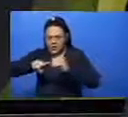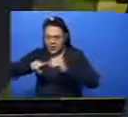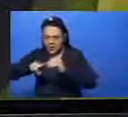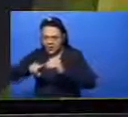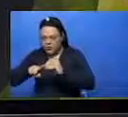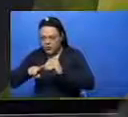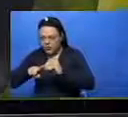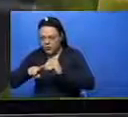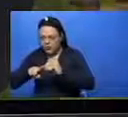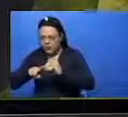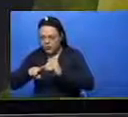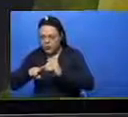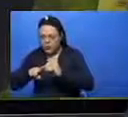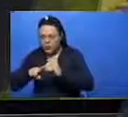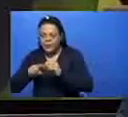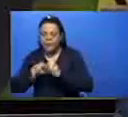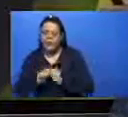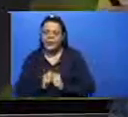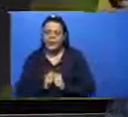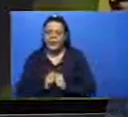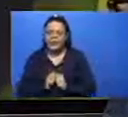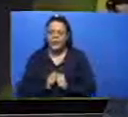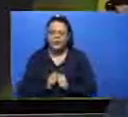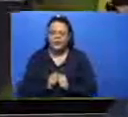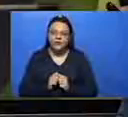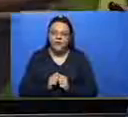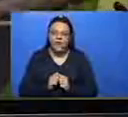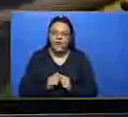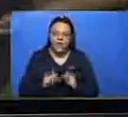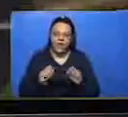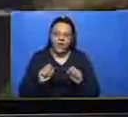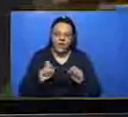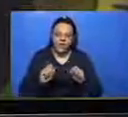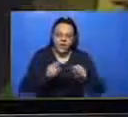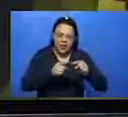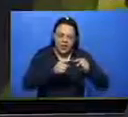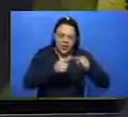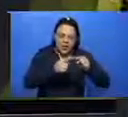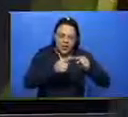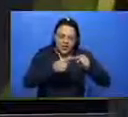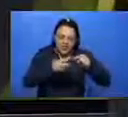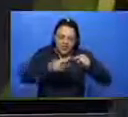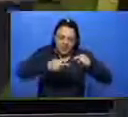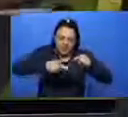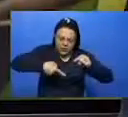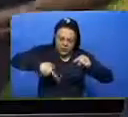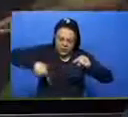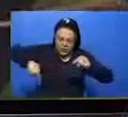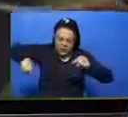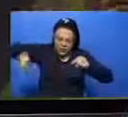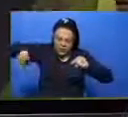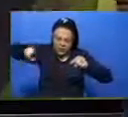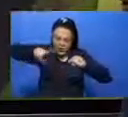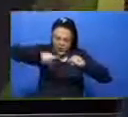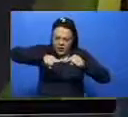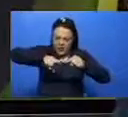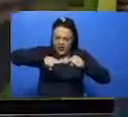circunferência? Pensa o seguinte, circunferência é só o comprimento em volta,